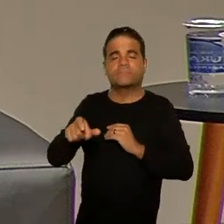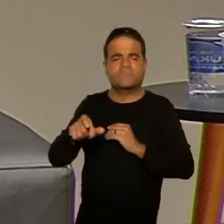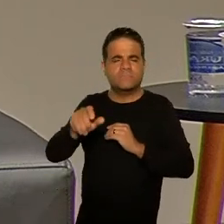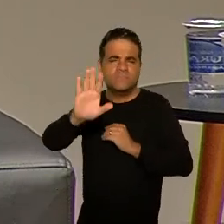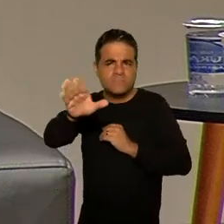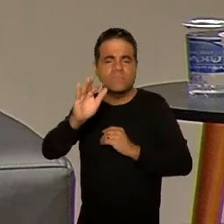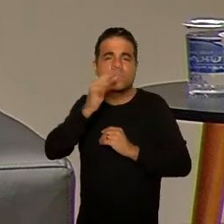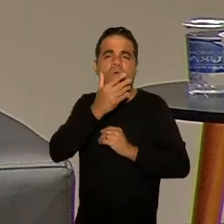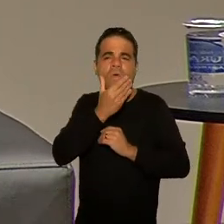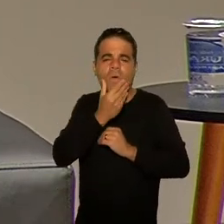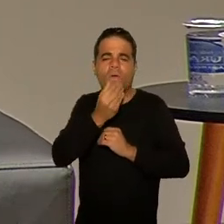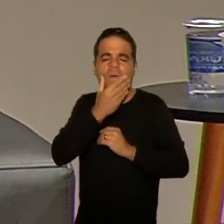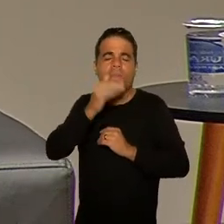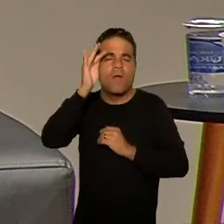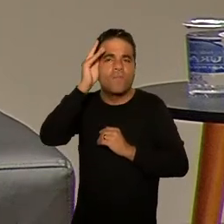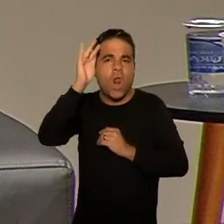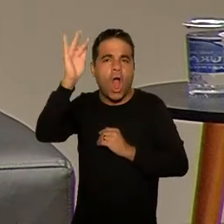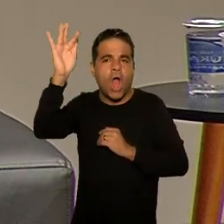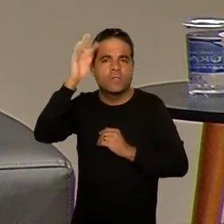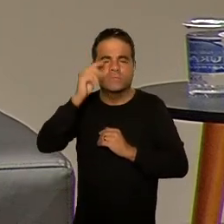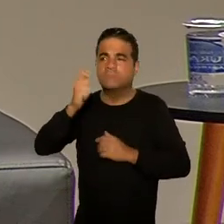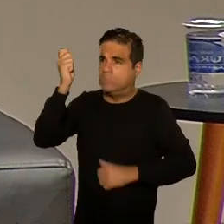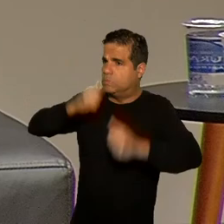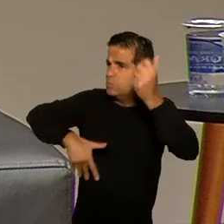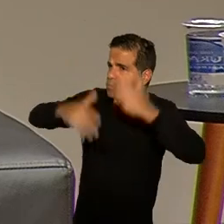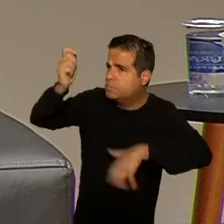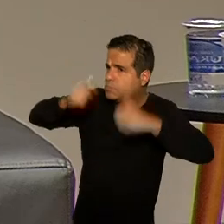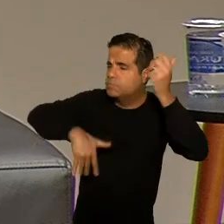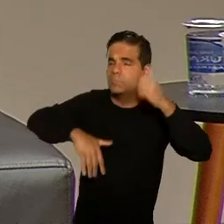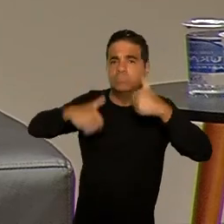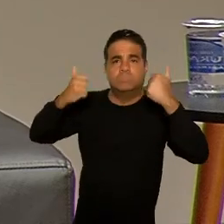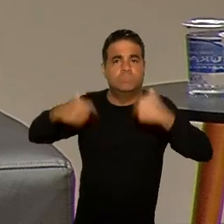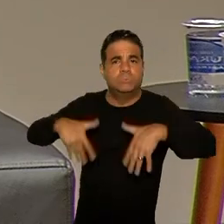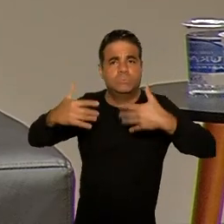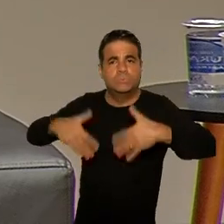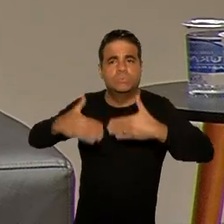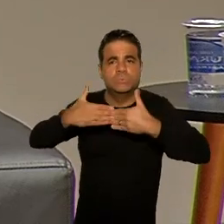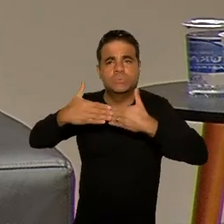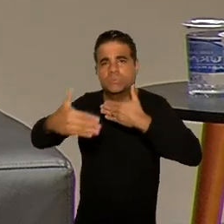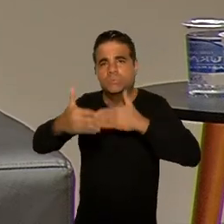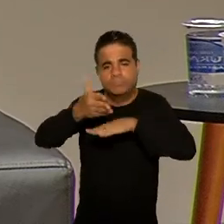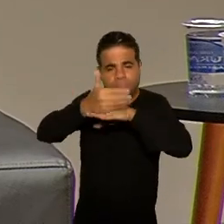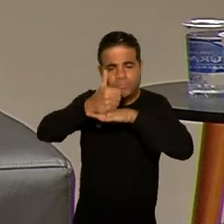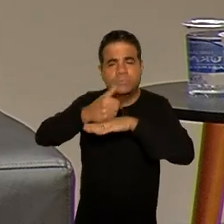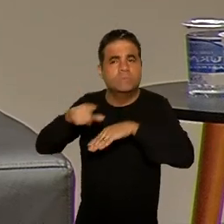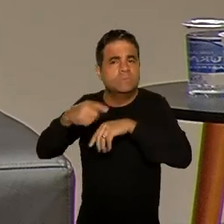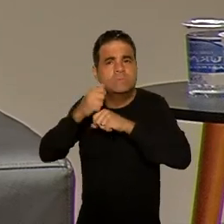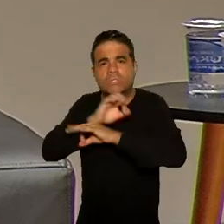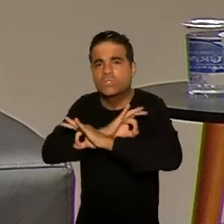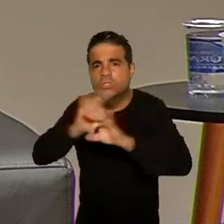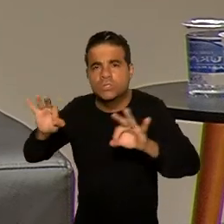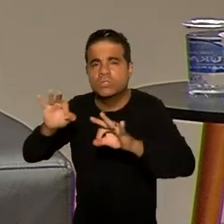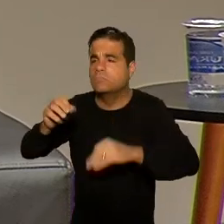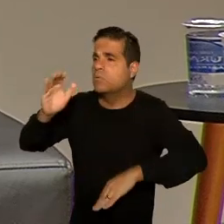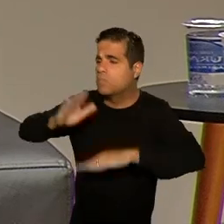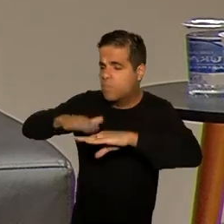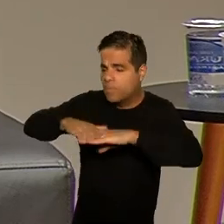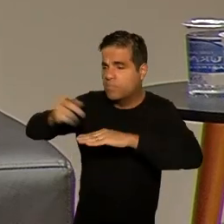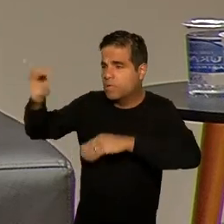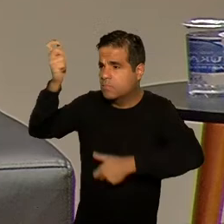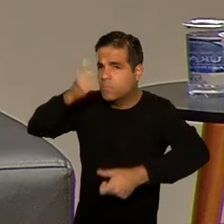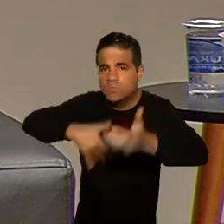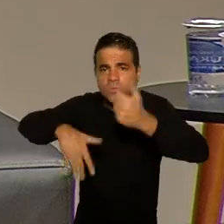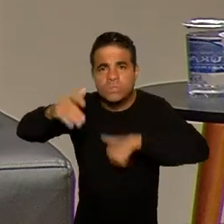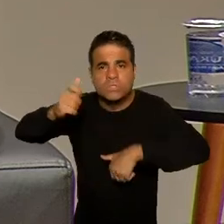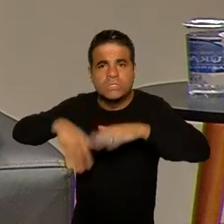né aquele filós para vocês tem um texto muito famoso chamado espectador emancipado em que ele vai dizer que